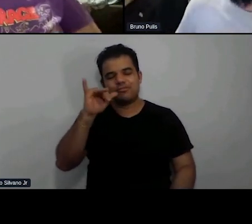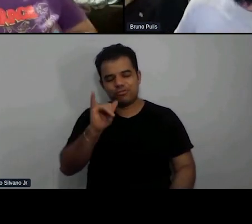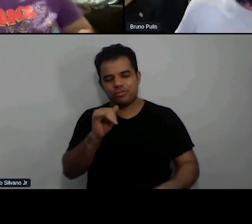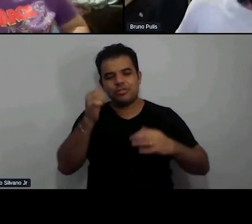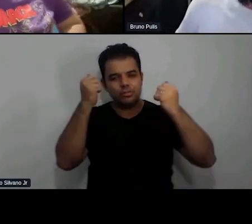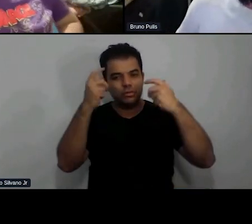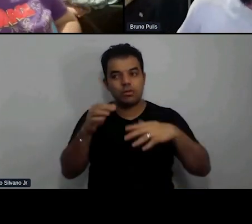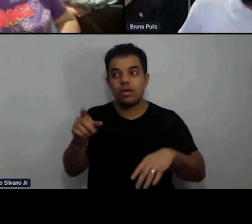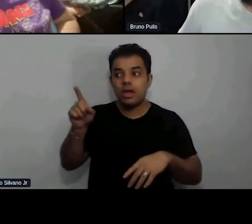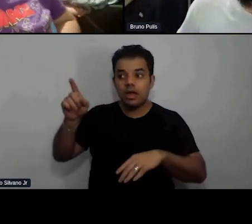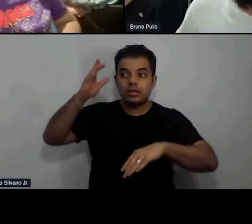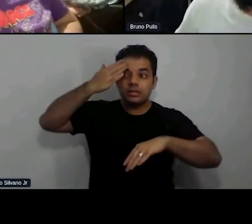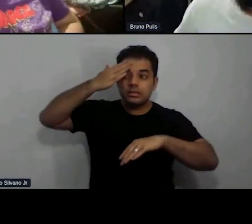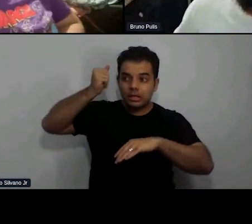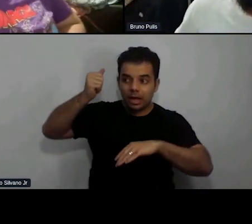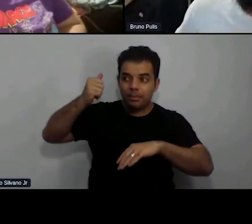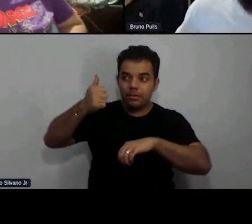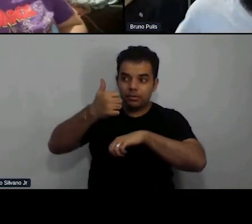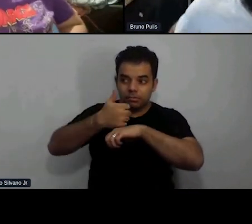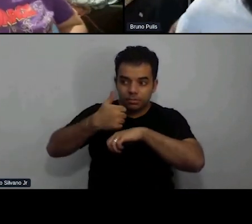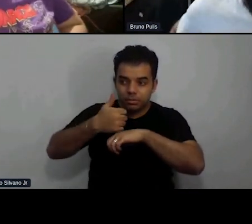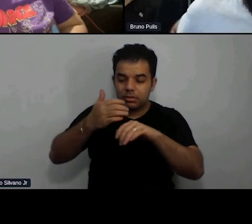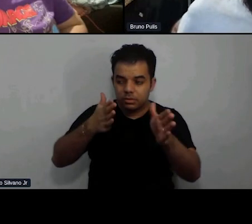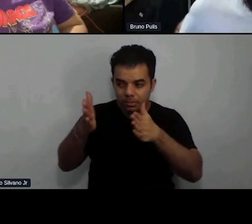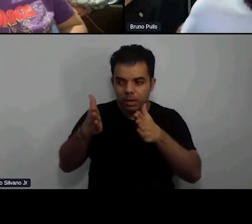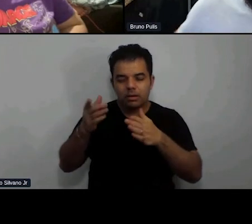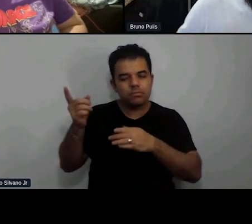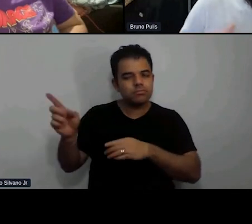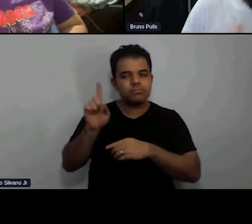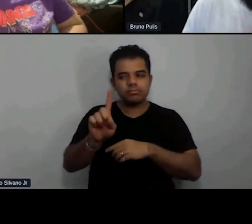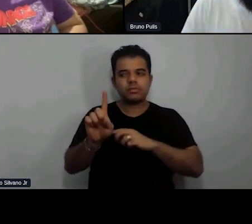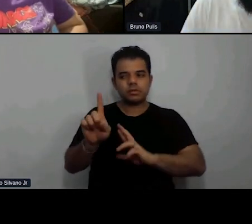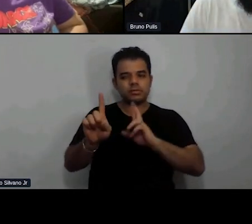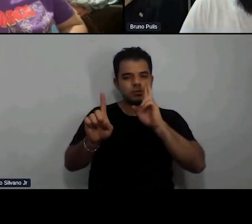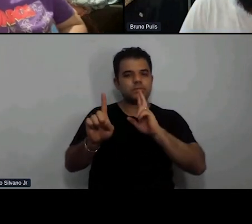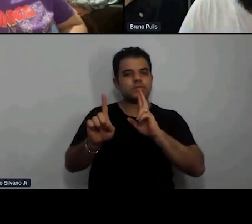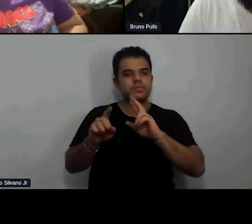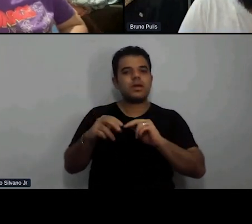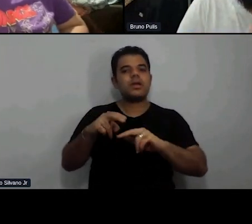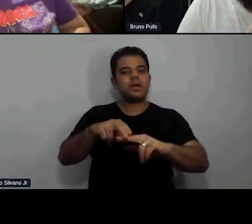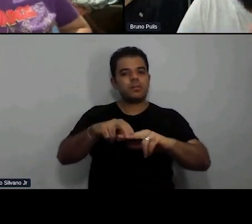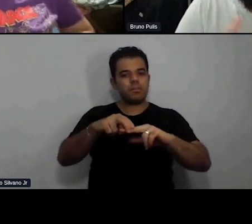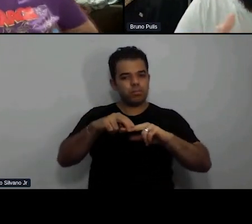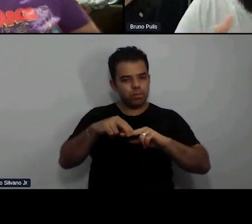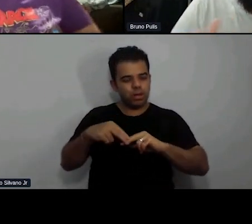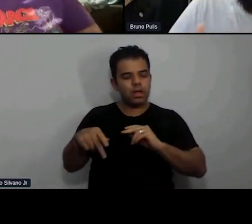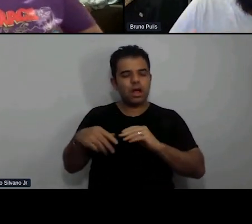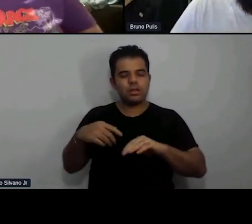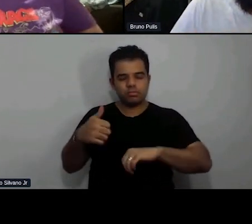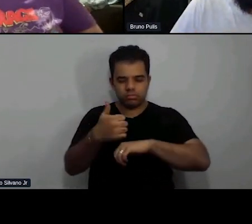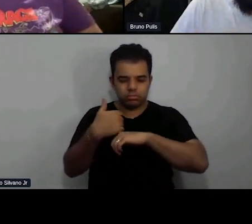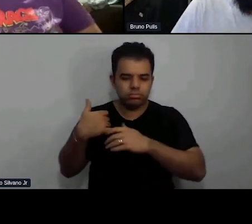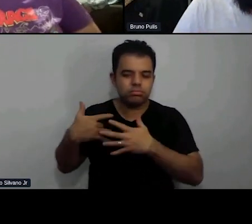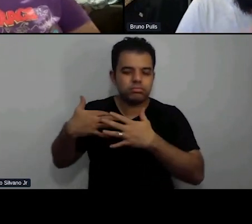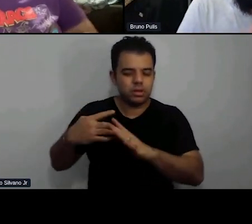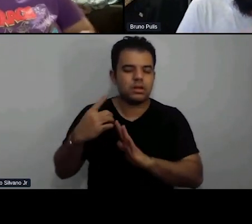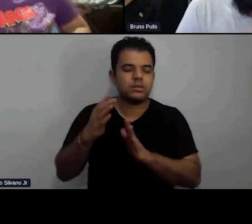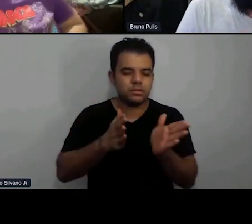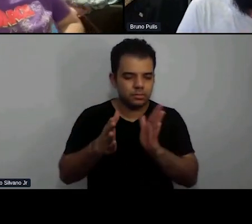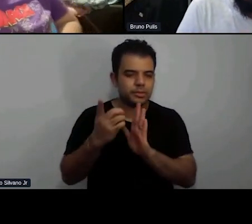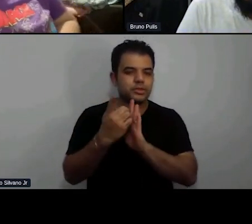de fato conhece do assunto, né? Por isso que eu vejo que a carreira de profissional de acessibilidade